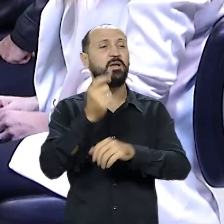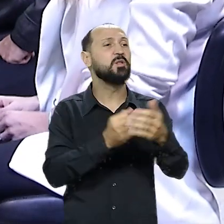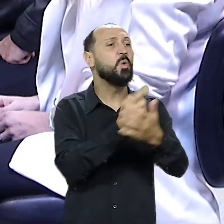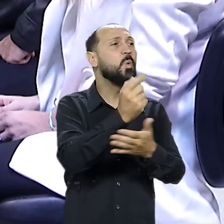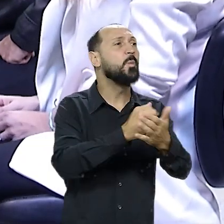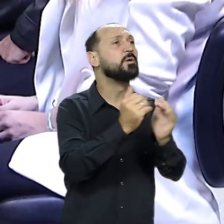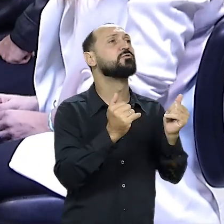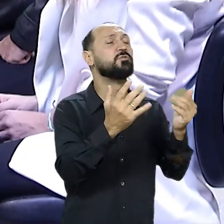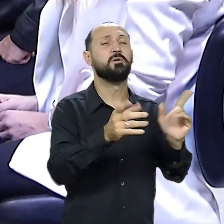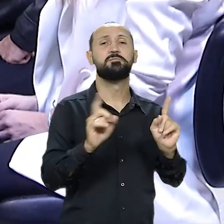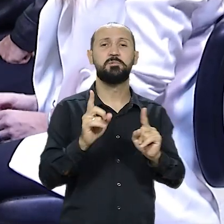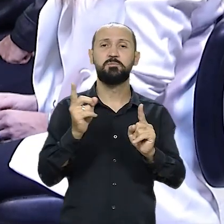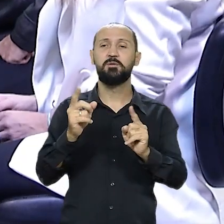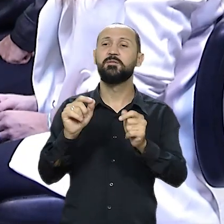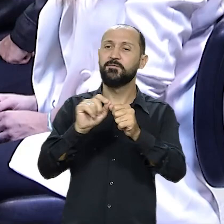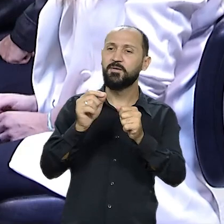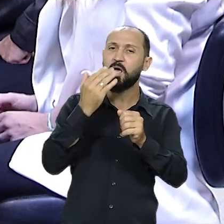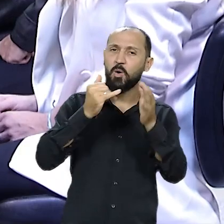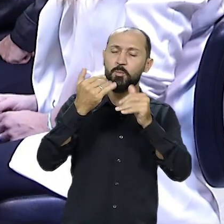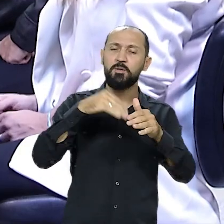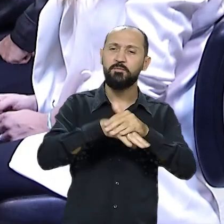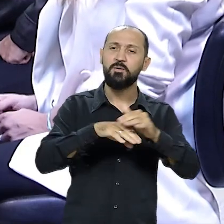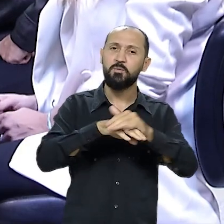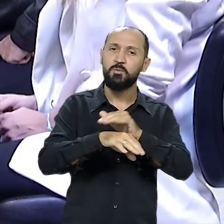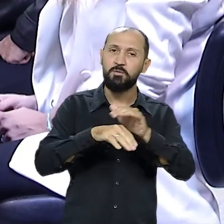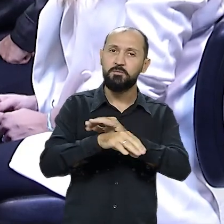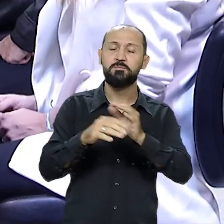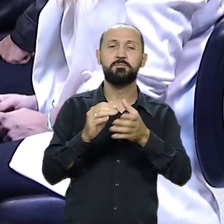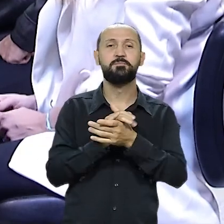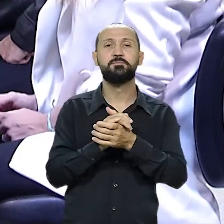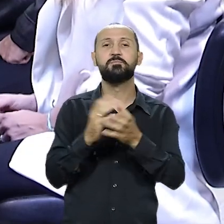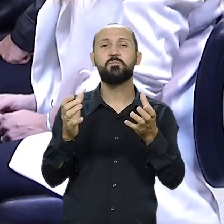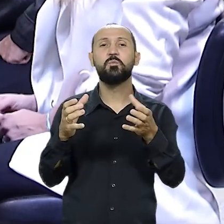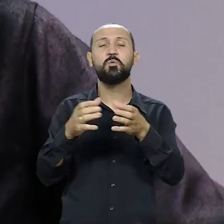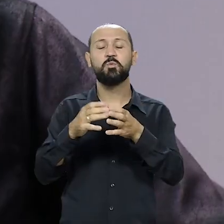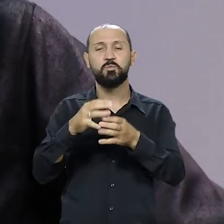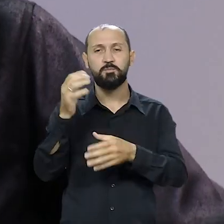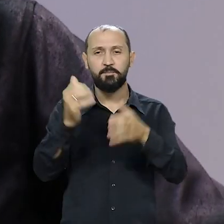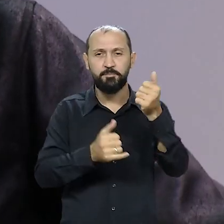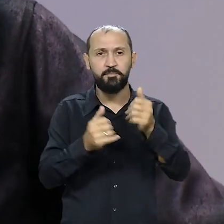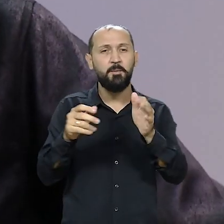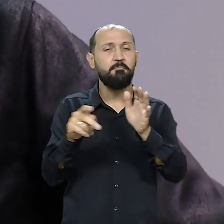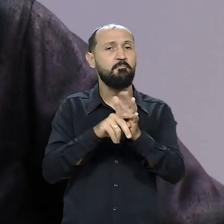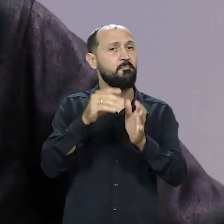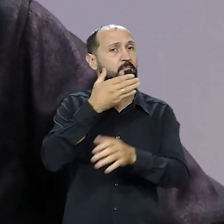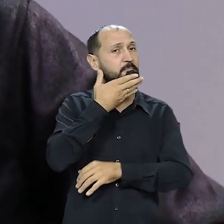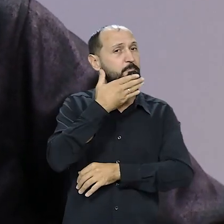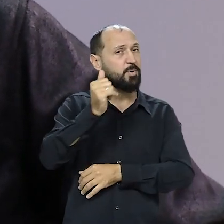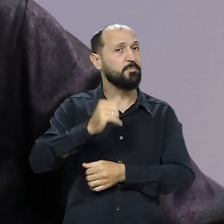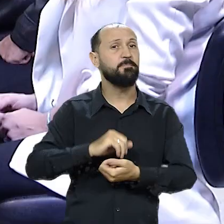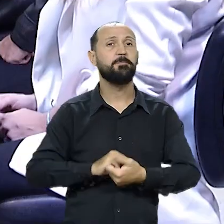de terceiro, né? Então, a cadeia do leite aí, na parte dos produtores, vem melhorando grande.